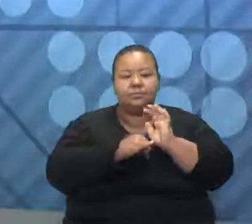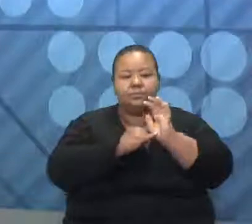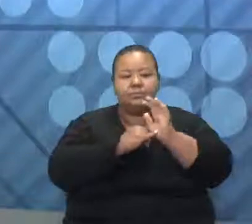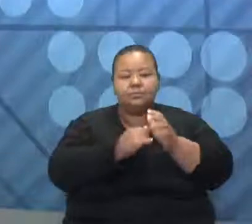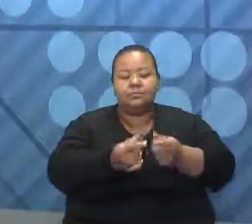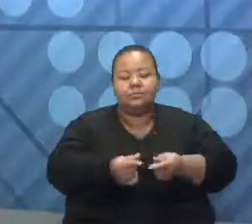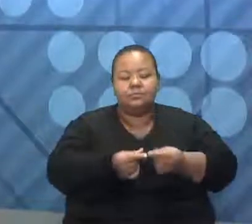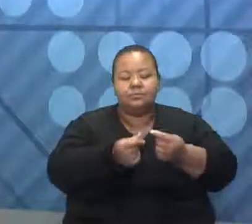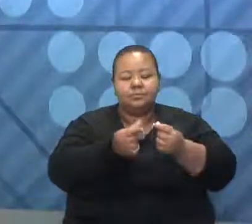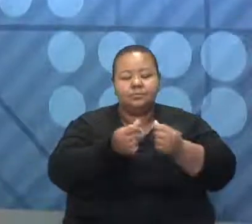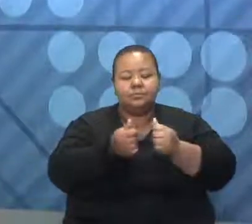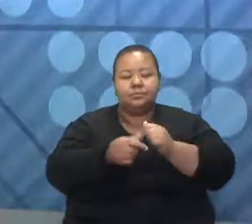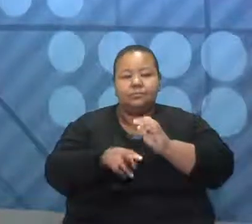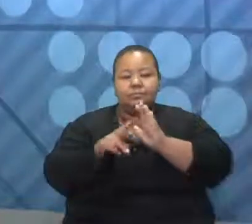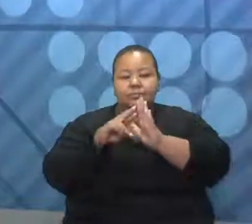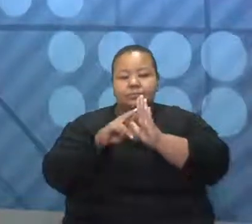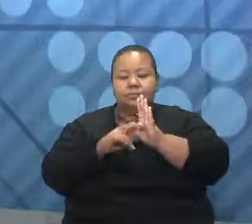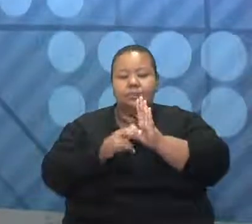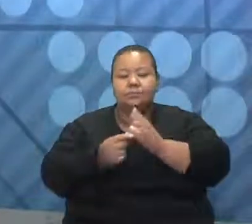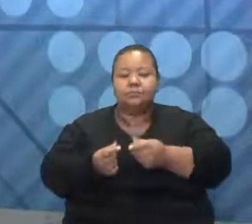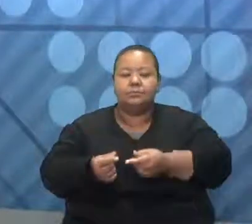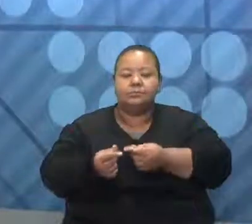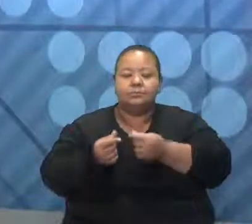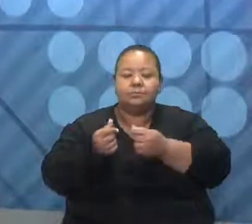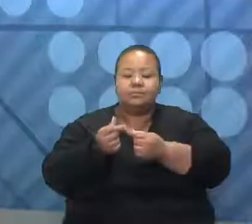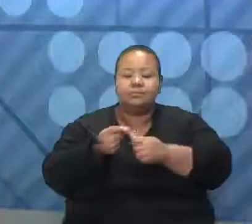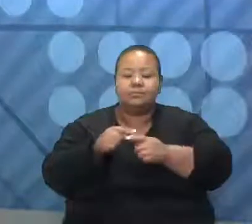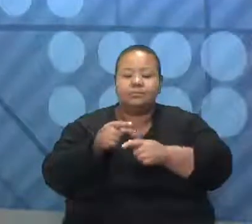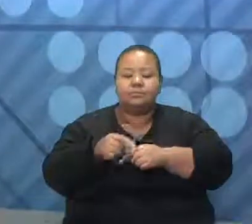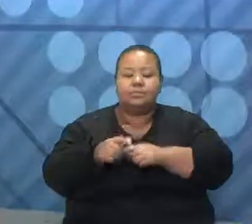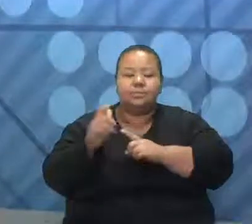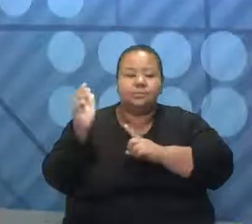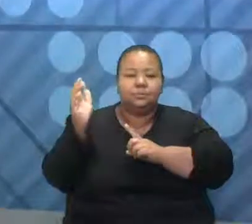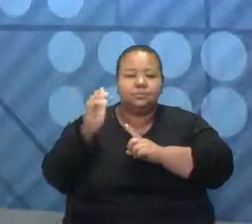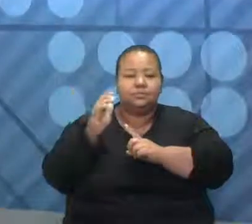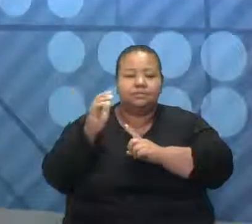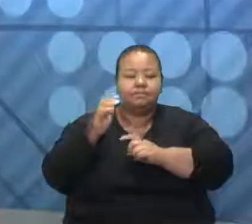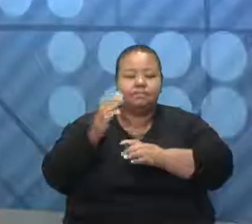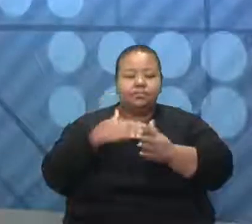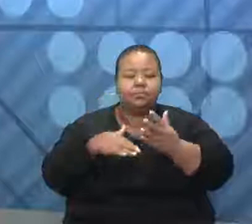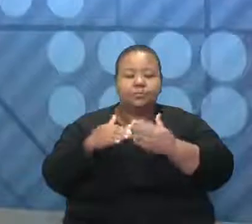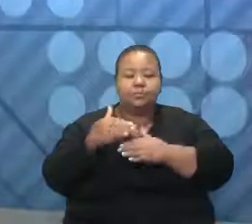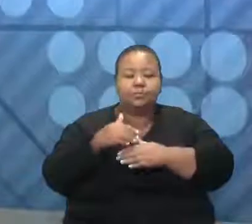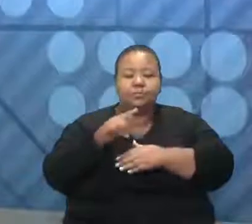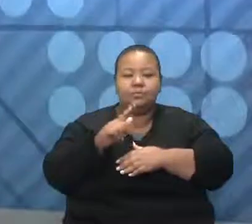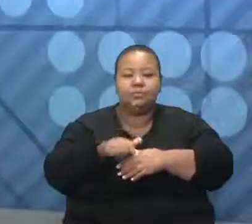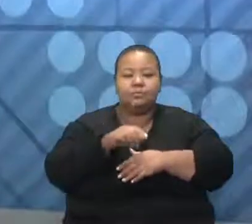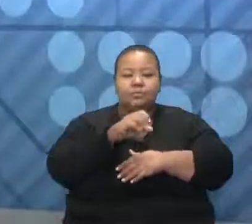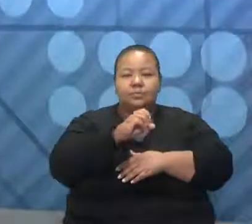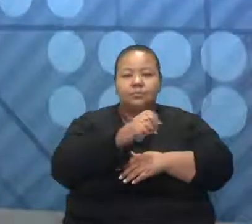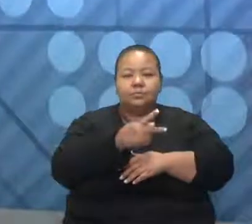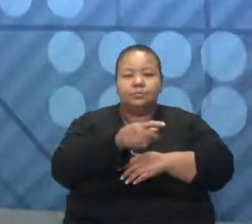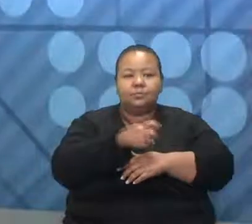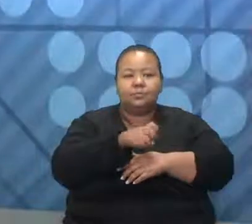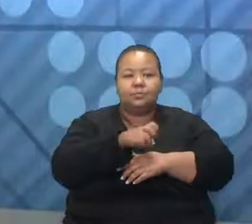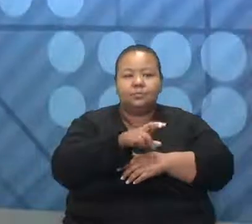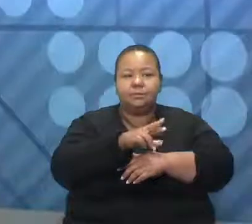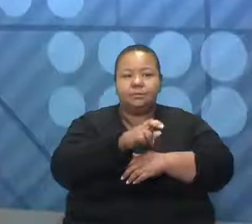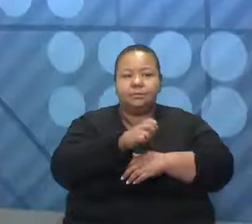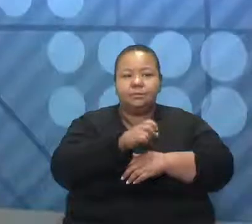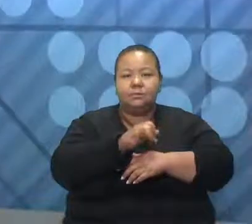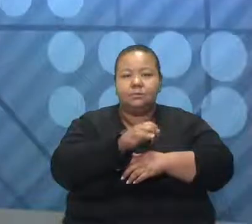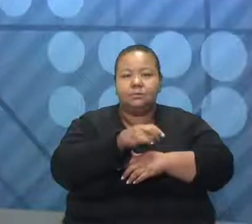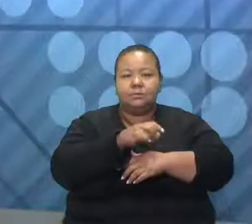financeiro com um relatório financeiro, só que o meu impacto todo está vindo do operacional. E eu